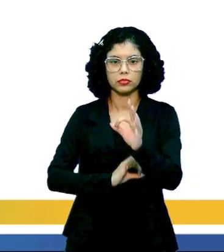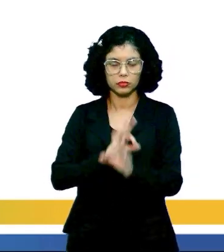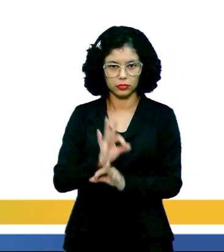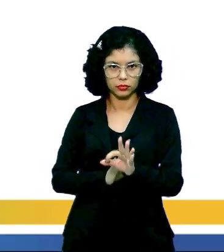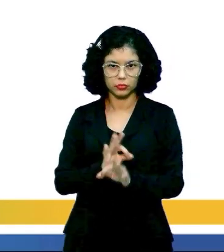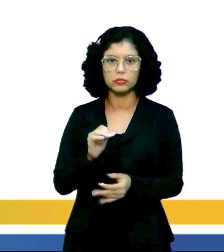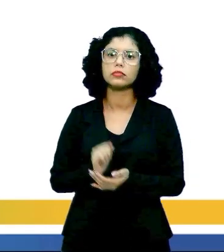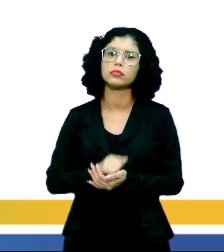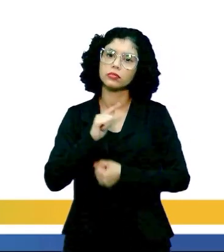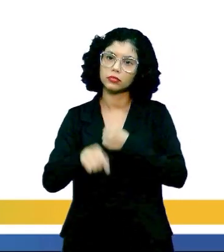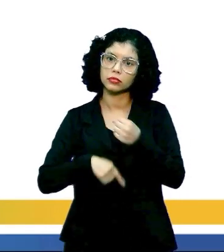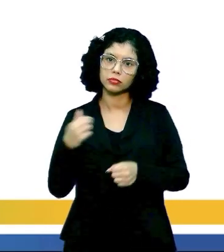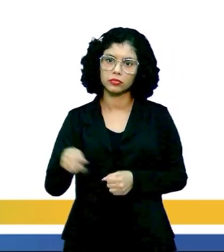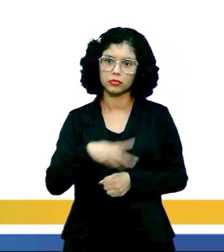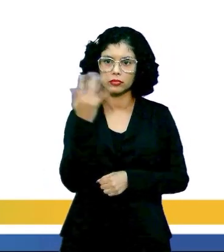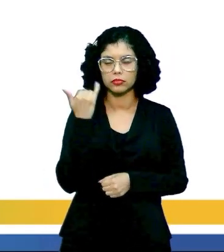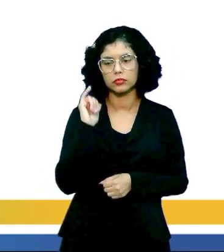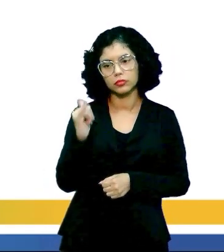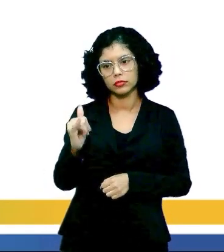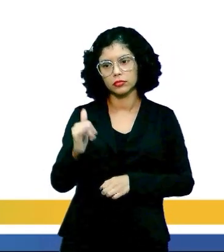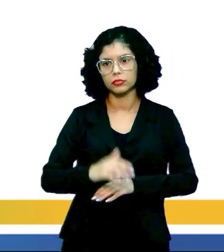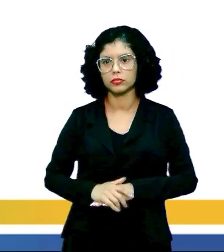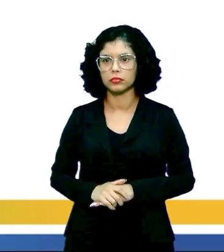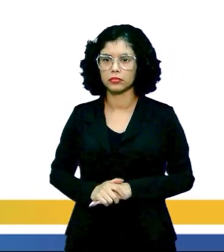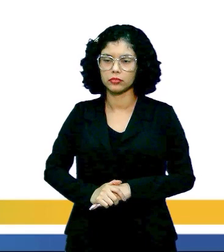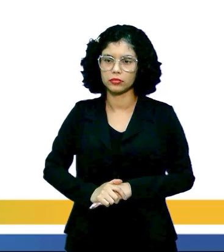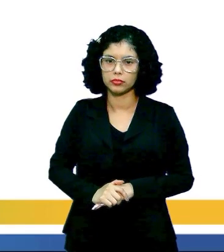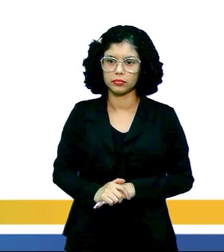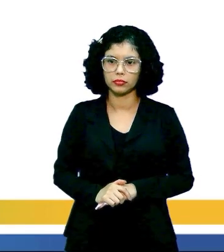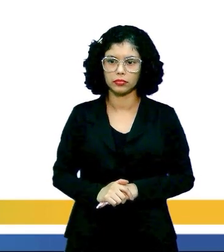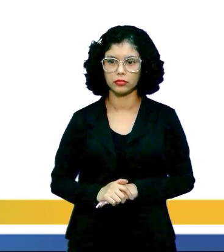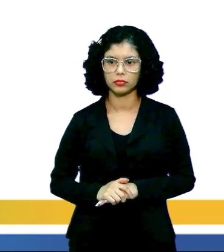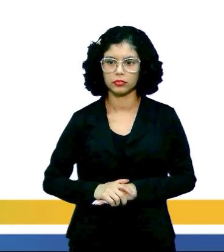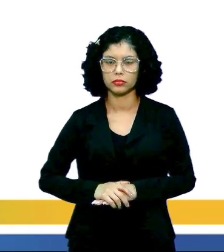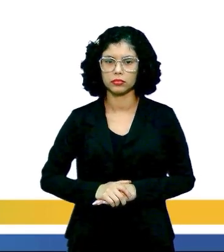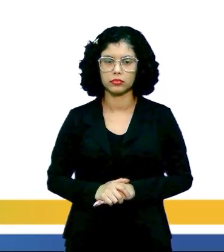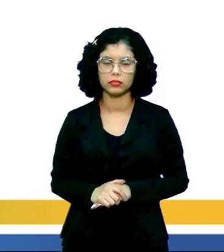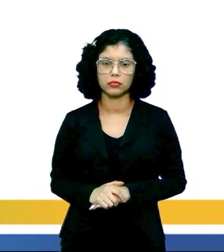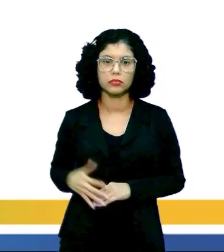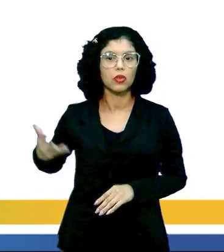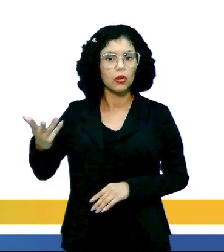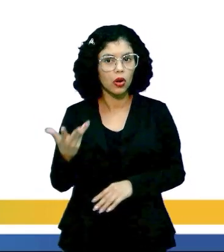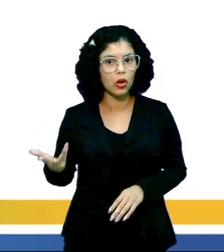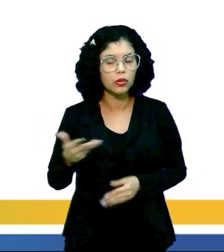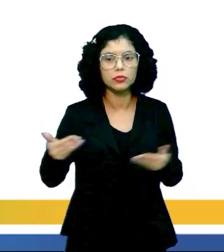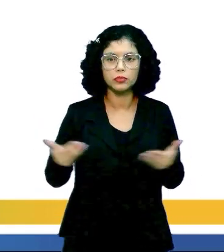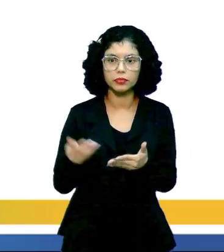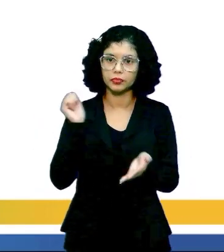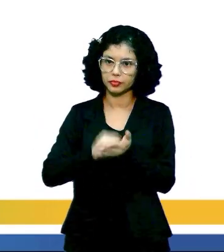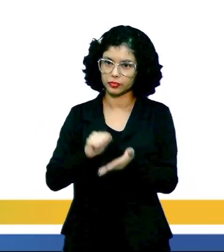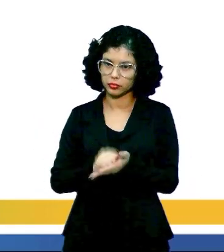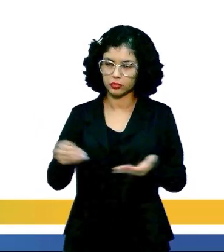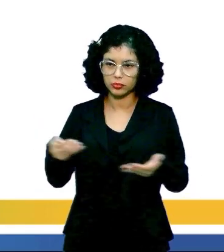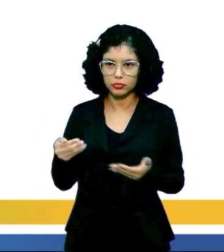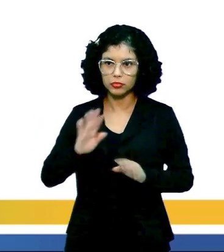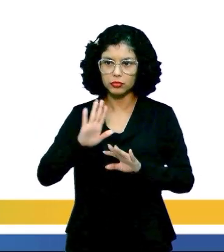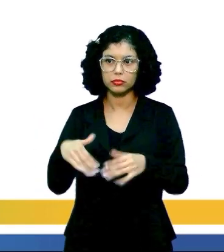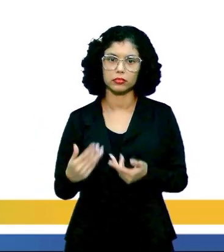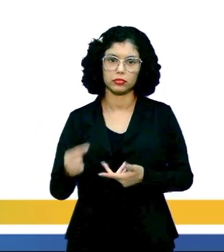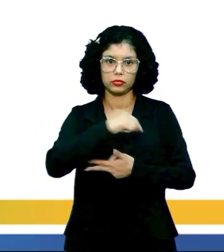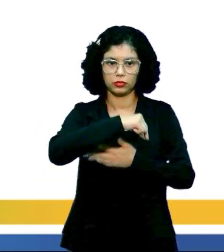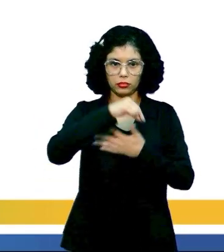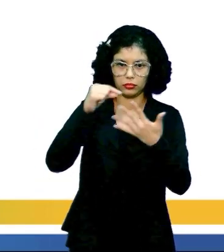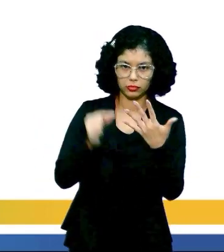composição e organização do átomo e a quantização da energia no modelo atômico. Com base no modelo atual que descreve o átomo, qual